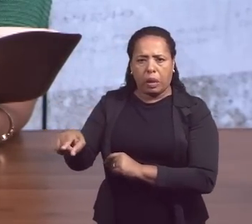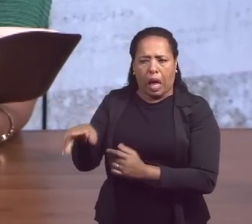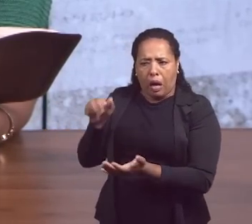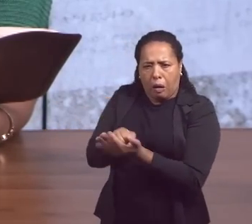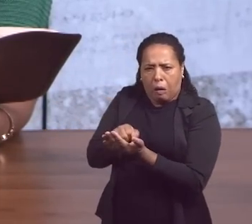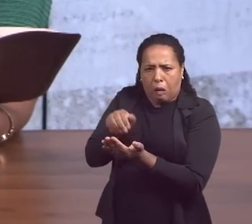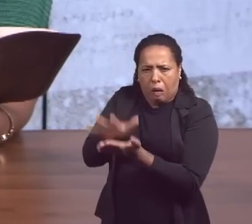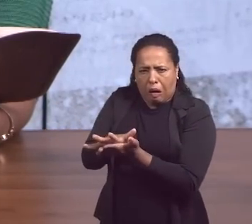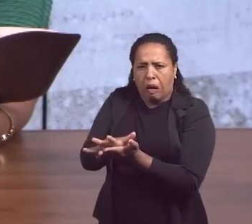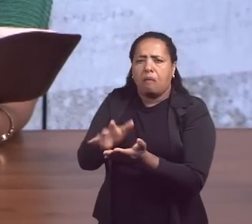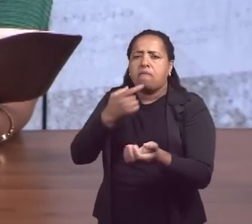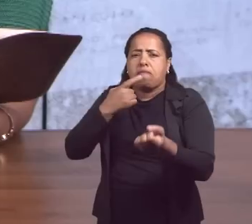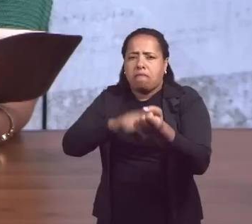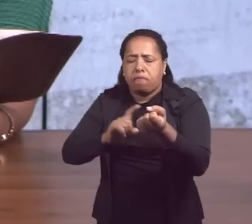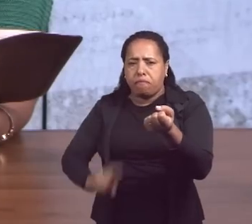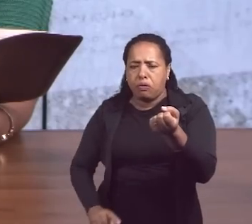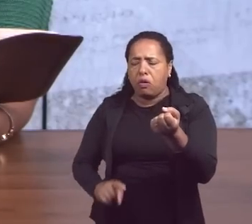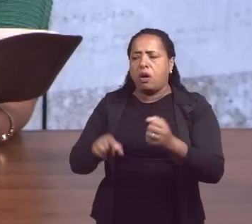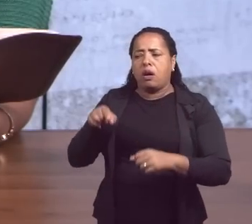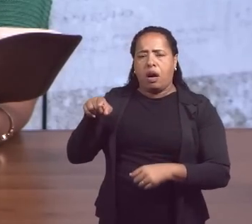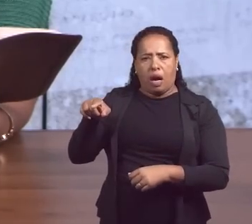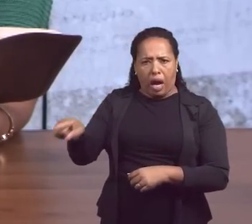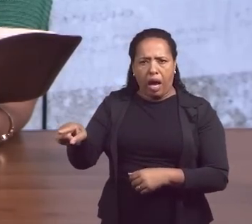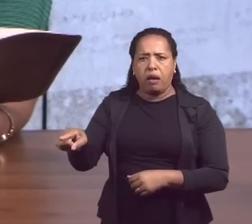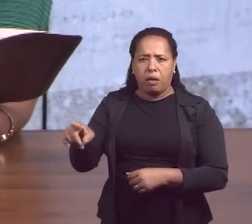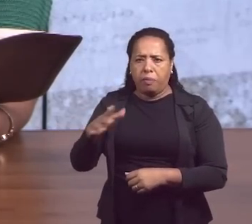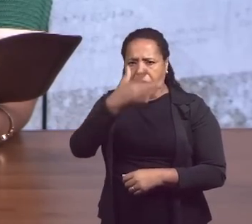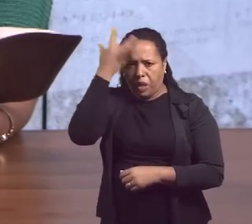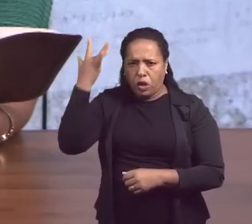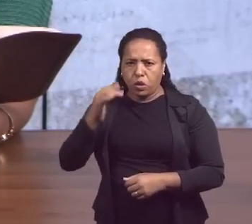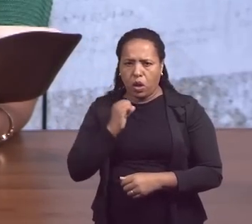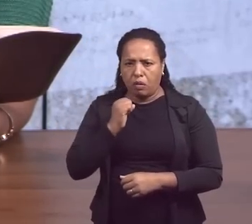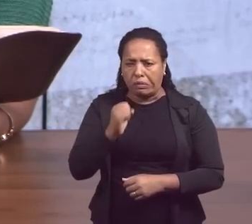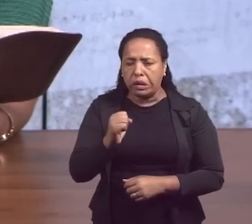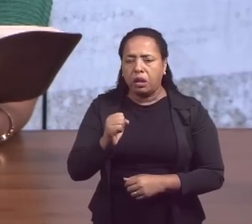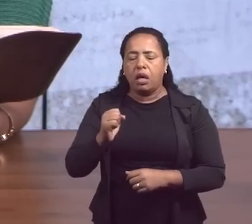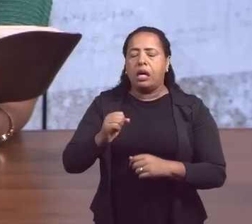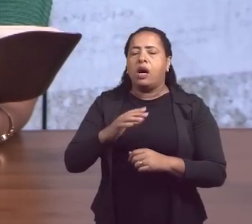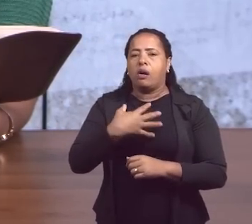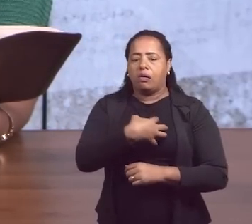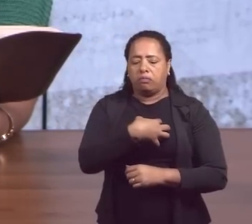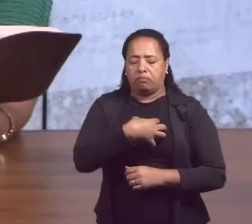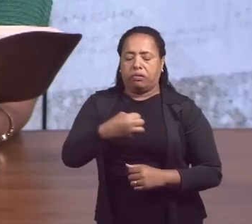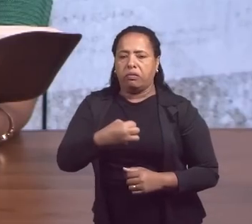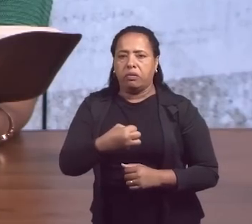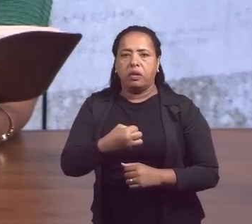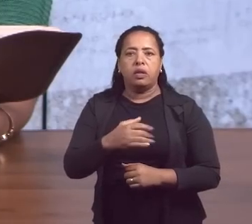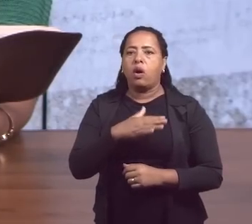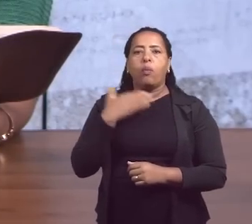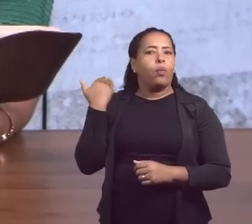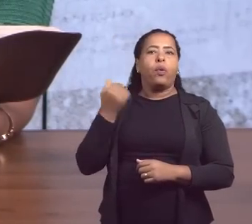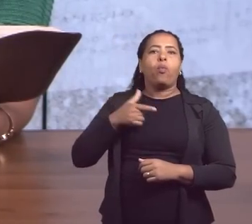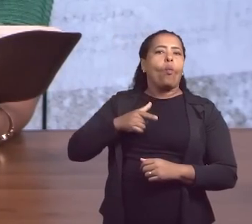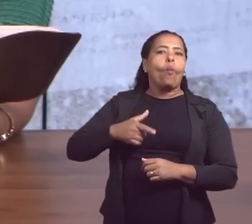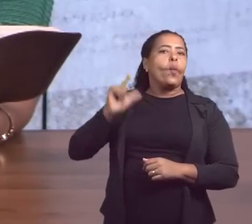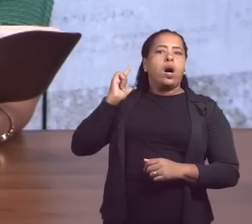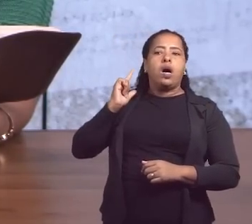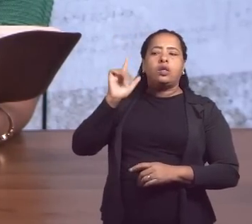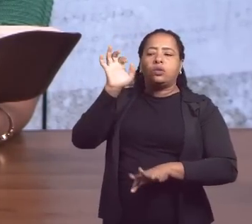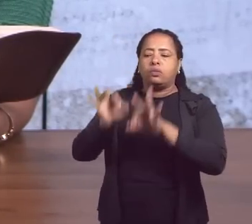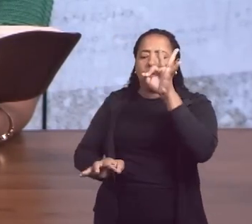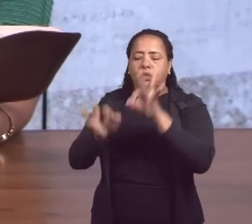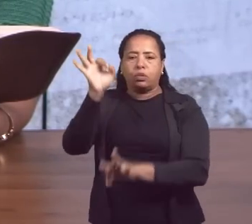de sangue, para que o homicida não morra até que esteja perante a congregação no